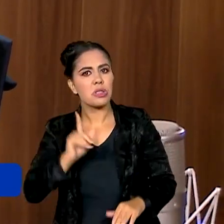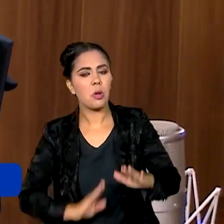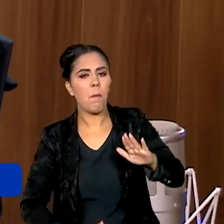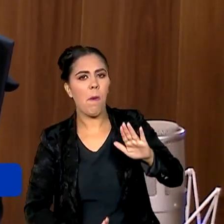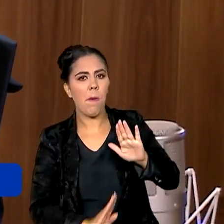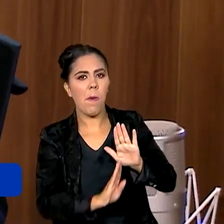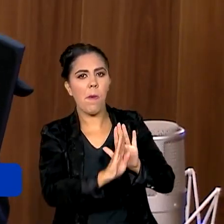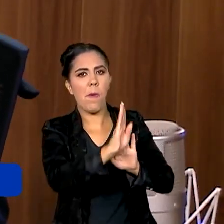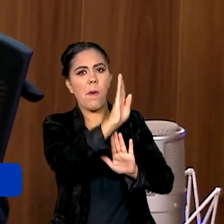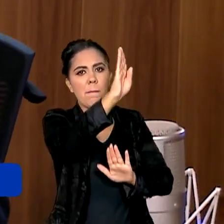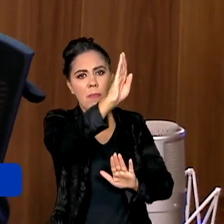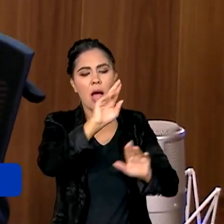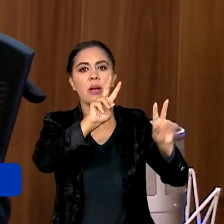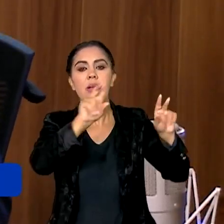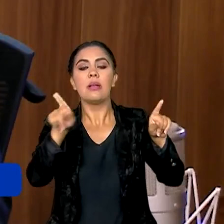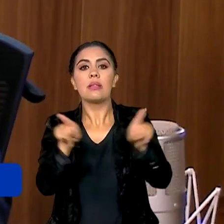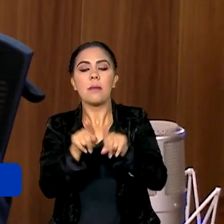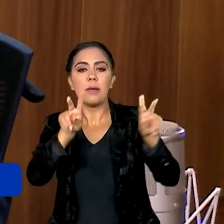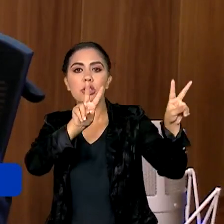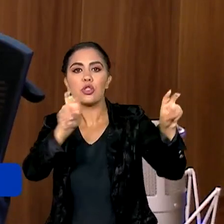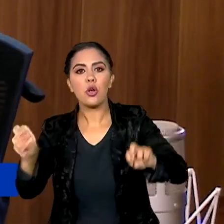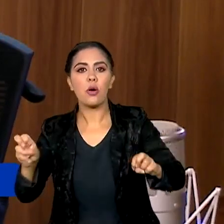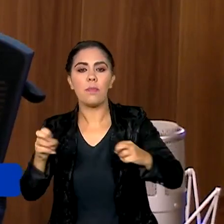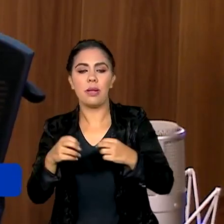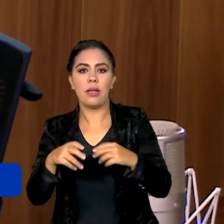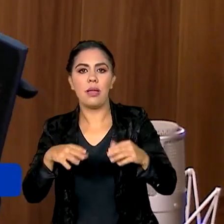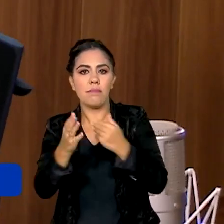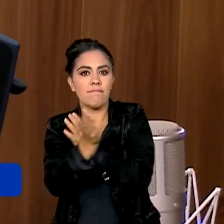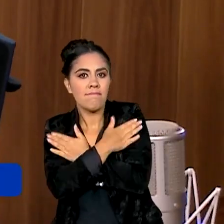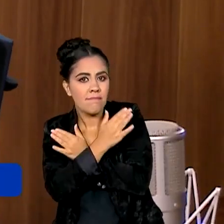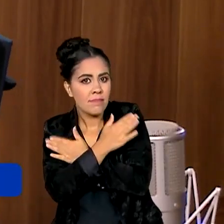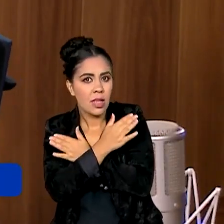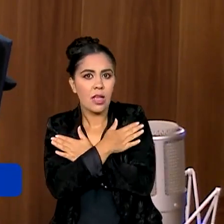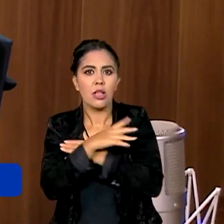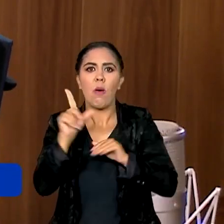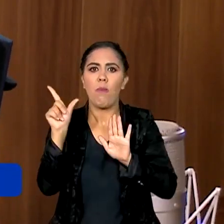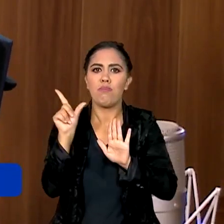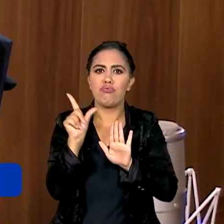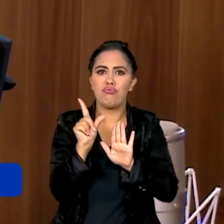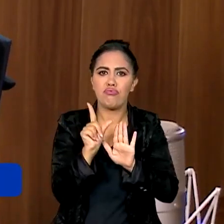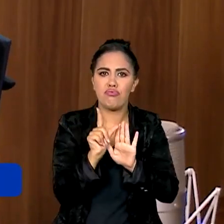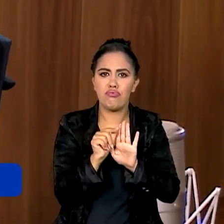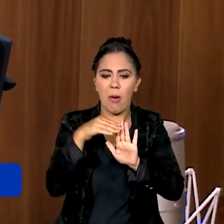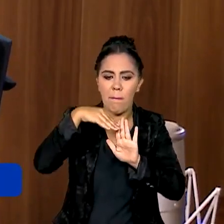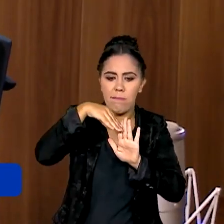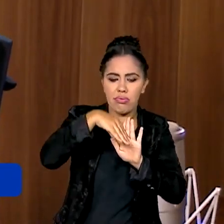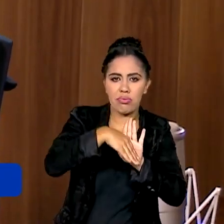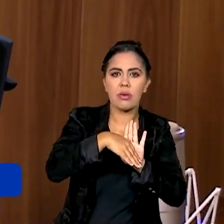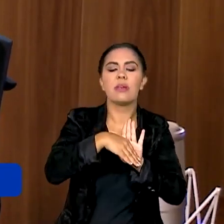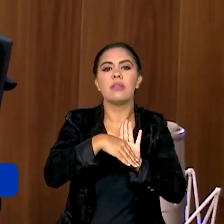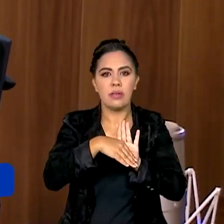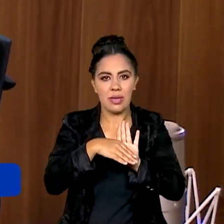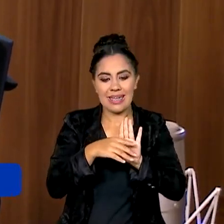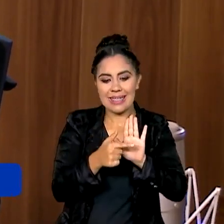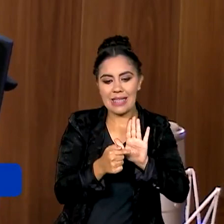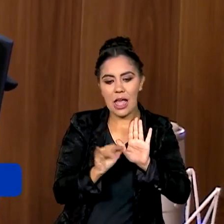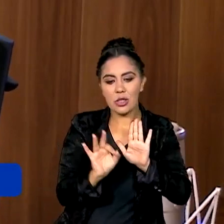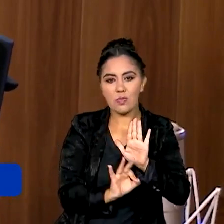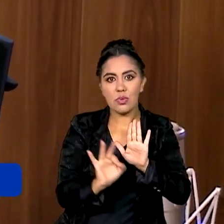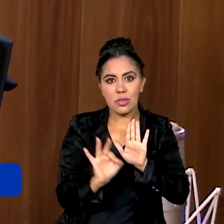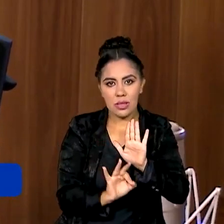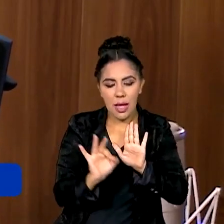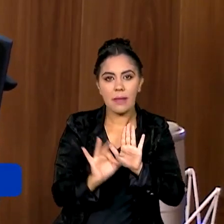geração de trabalho. O desemprego é o menor de muitos anos, bateu 7%, nós acreditamos que vamos